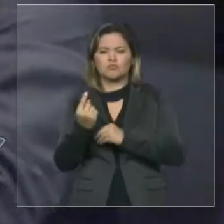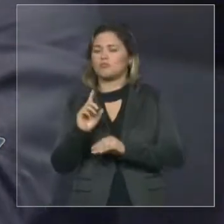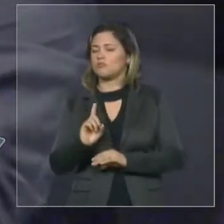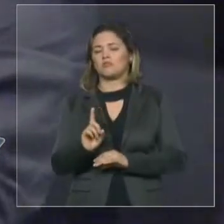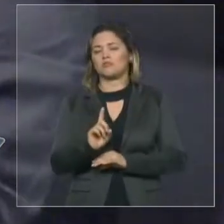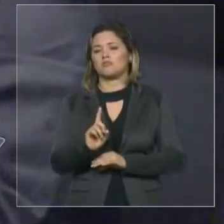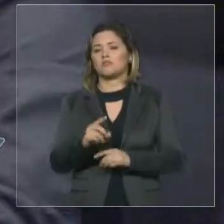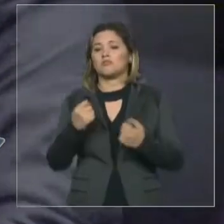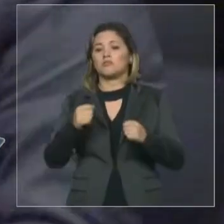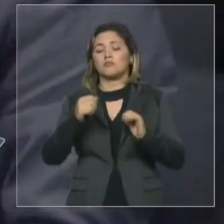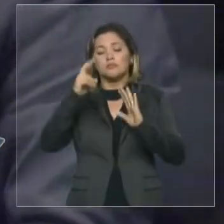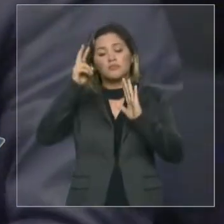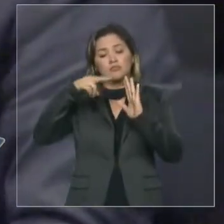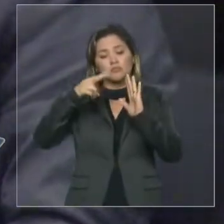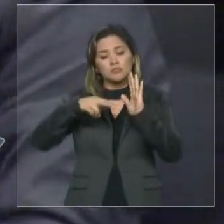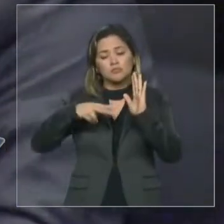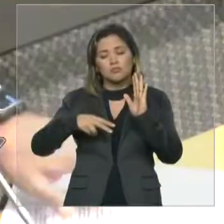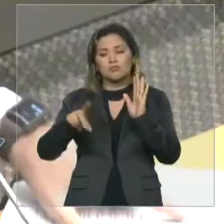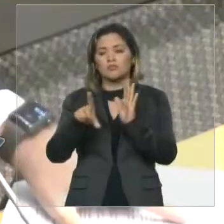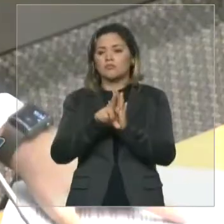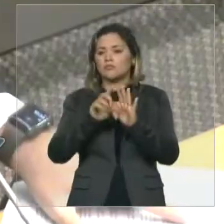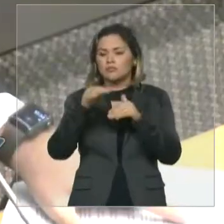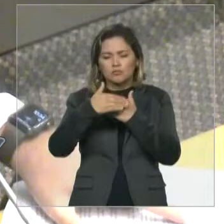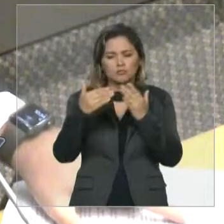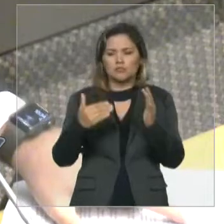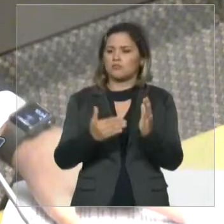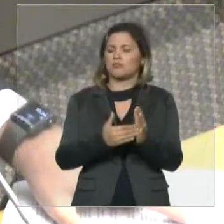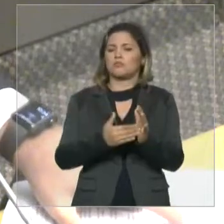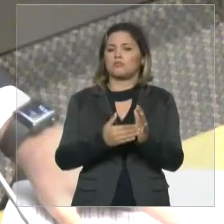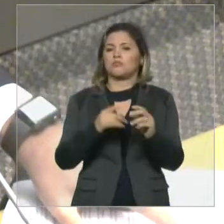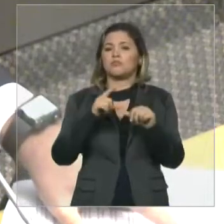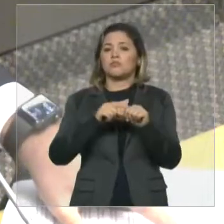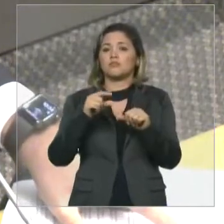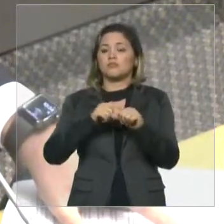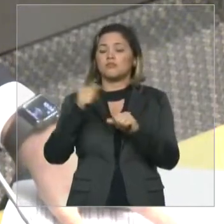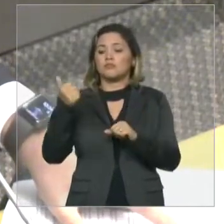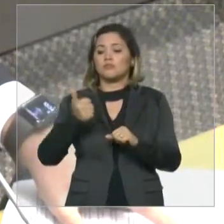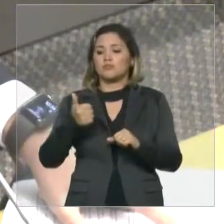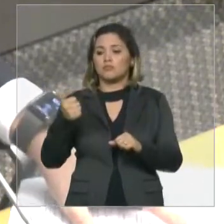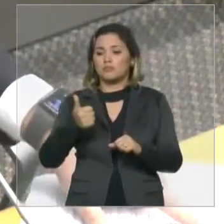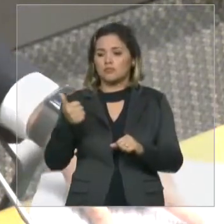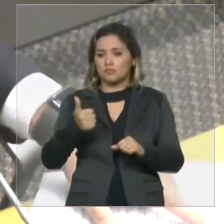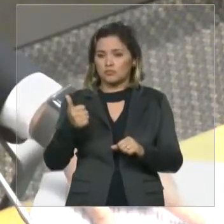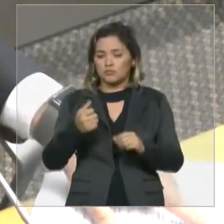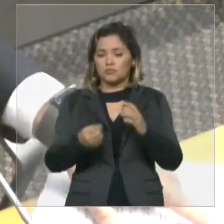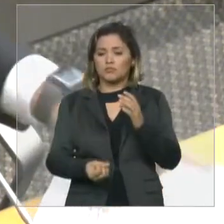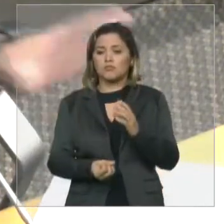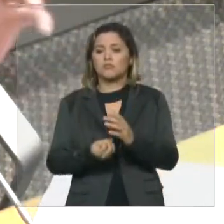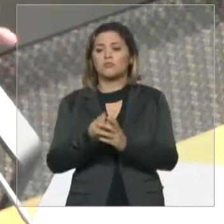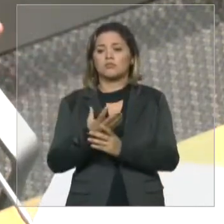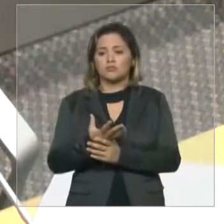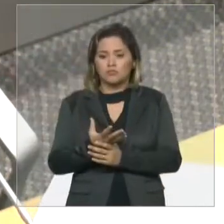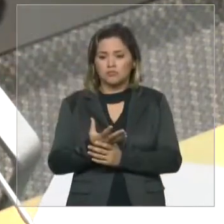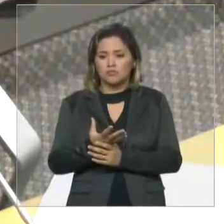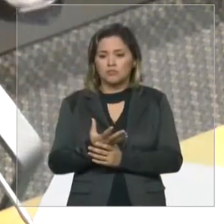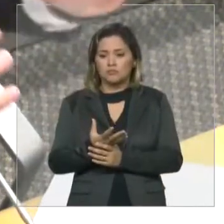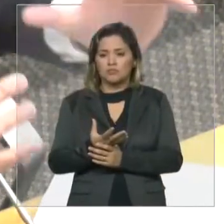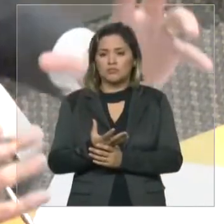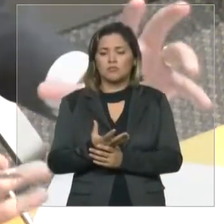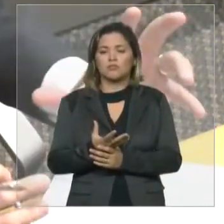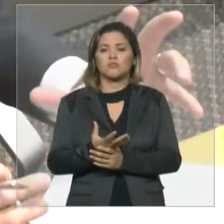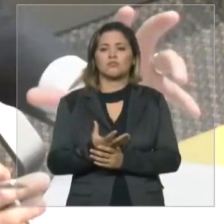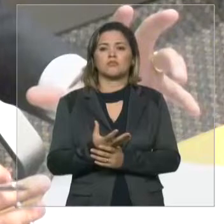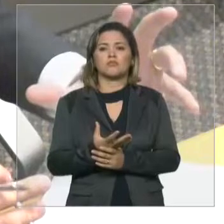1º deste projeto de lei, ele institui o complexo industrial e portuário. Ele está instituindo